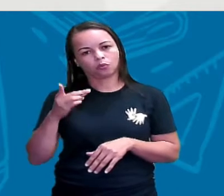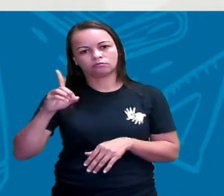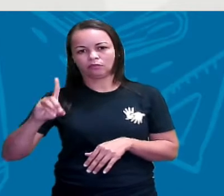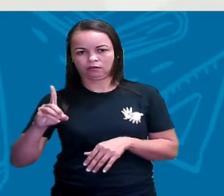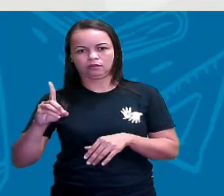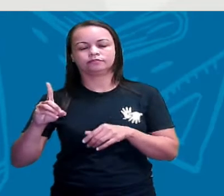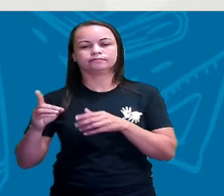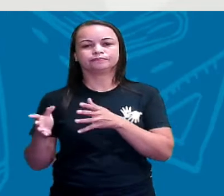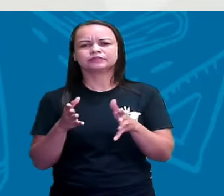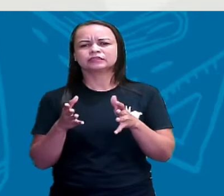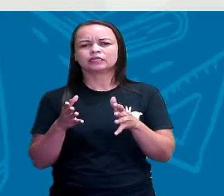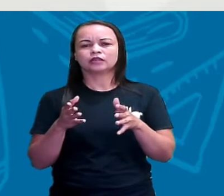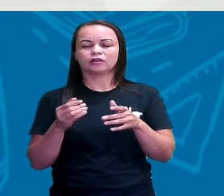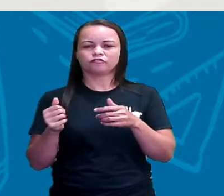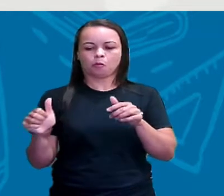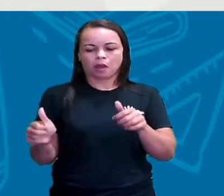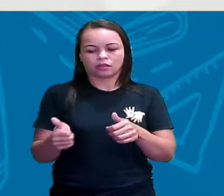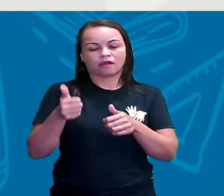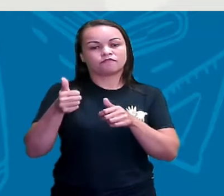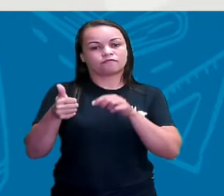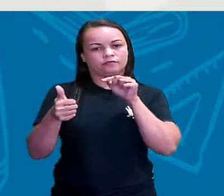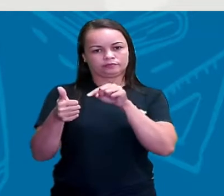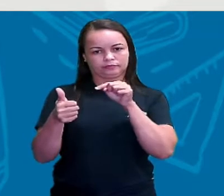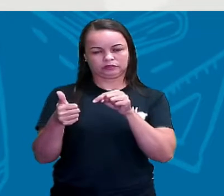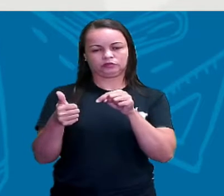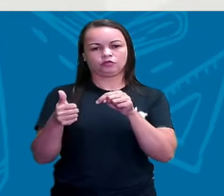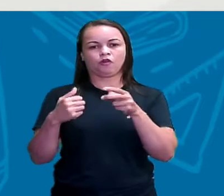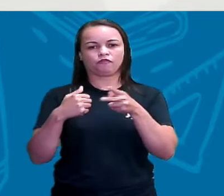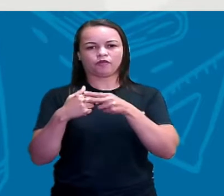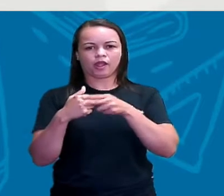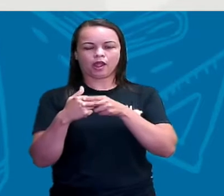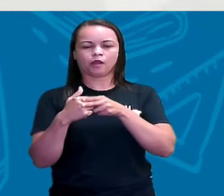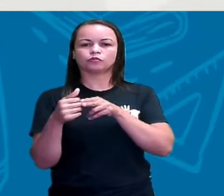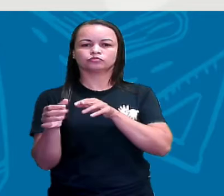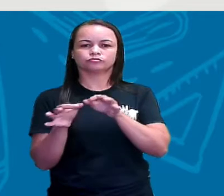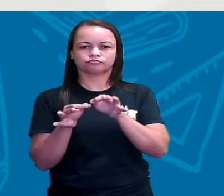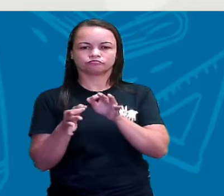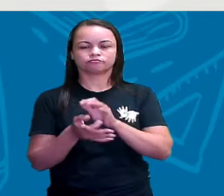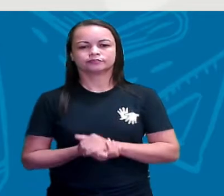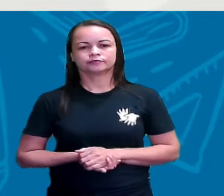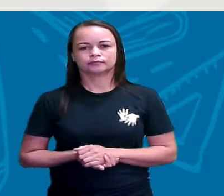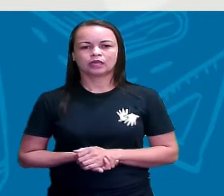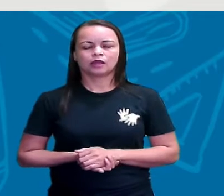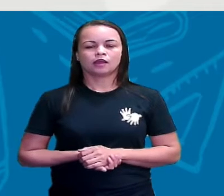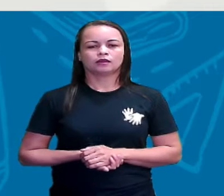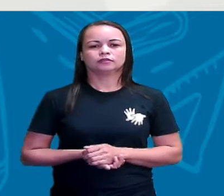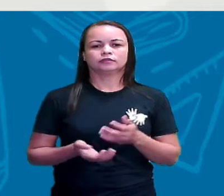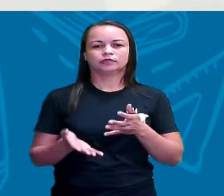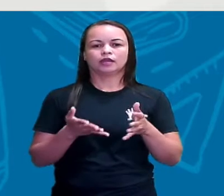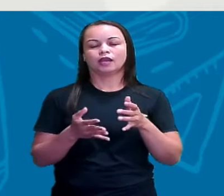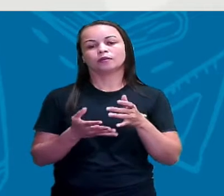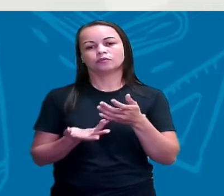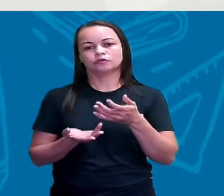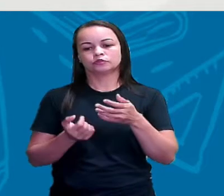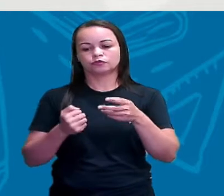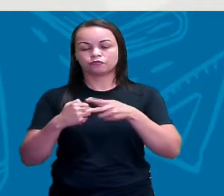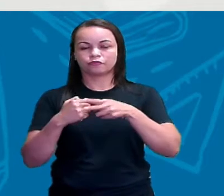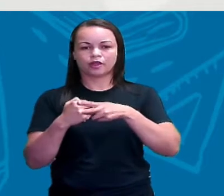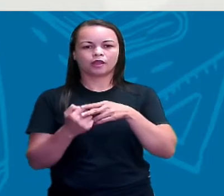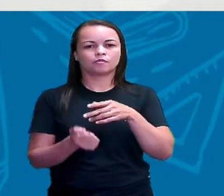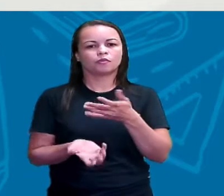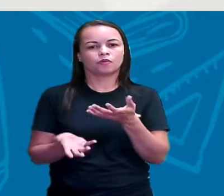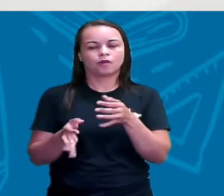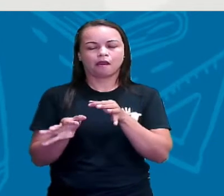forma afirmativa, com verbos regulares. Temos abaixo aí o exemplo, o verbo regular,